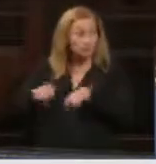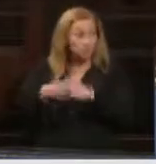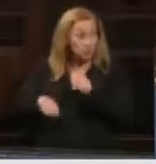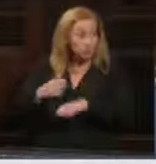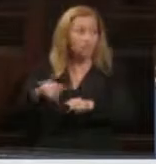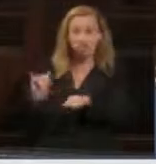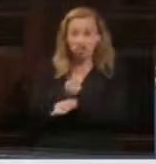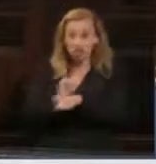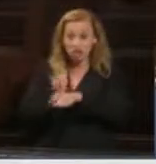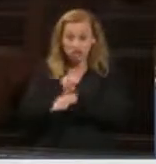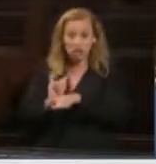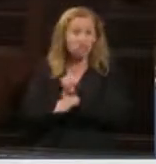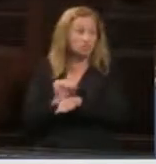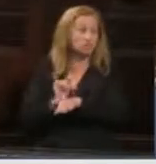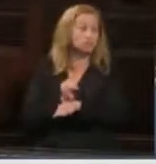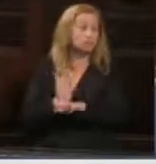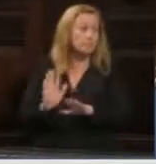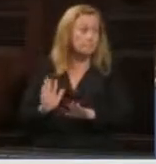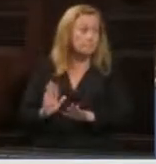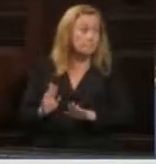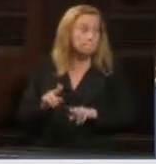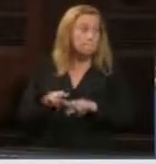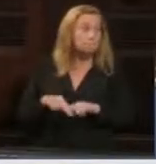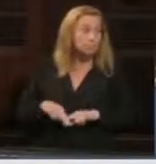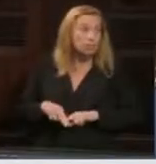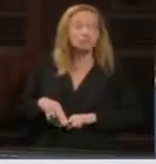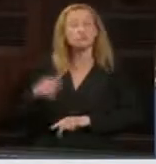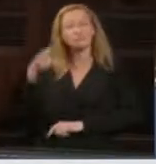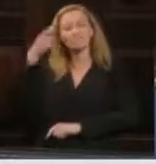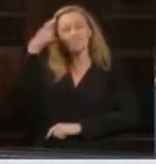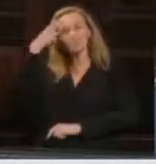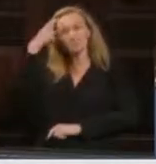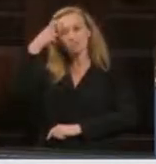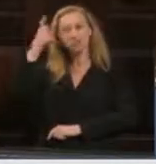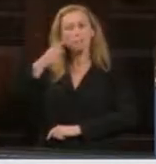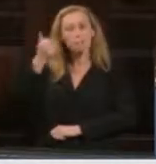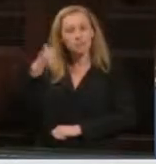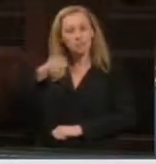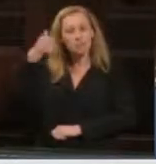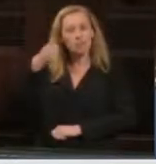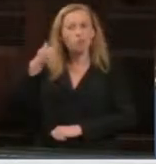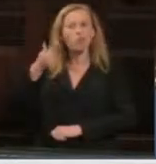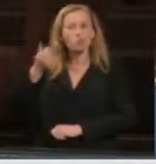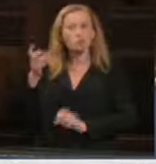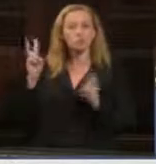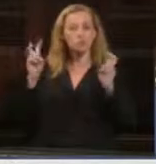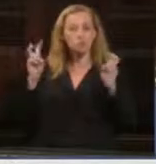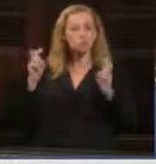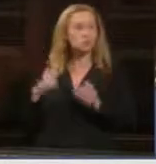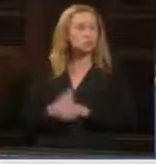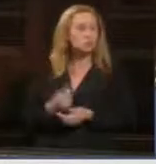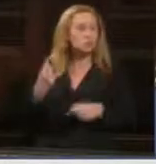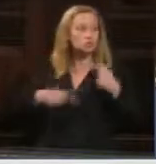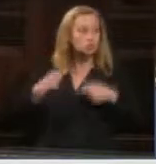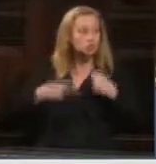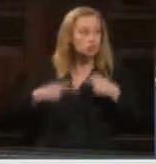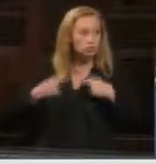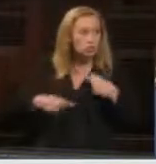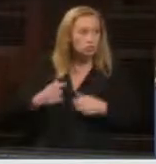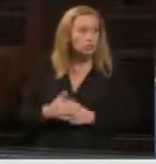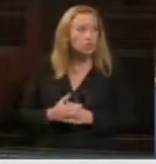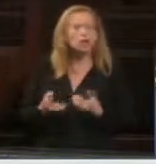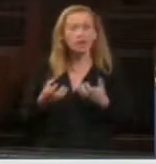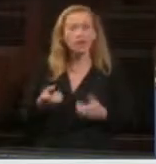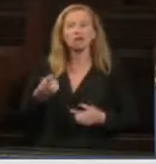estratégico para as américas por isso vale a pena a gente refletir sobre isso e aprofundar esse debate com vossa excelência tentou fazer o flamengo ontem e quero